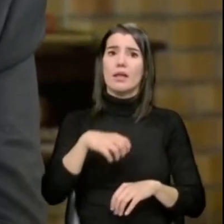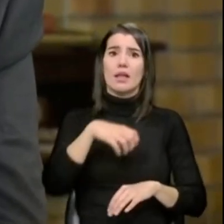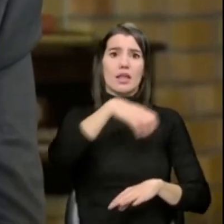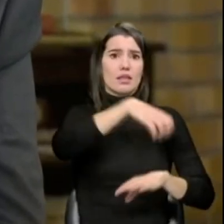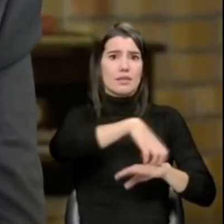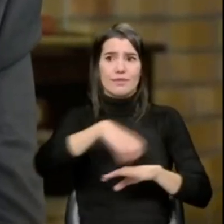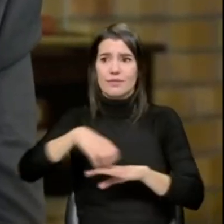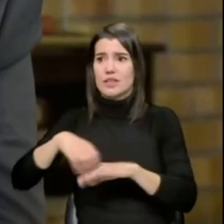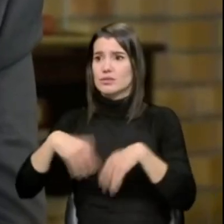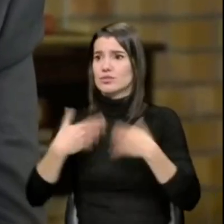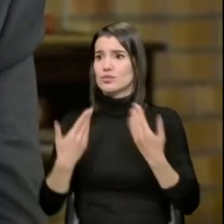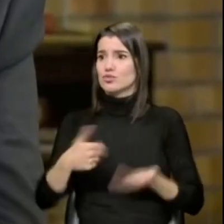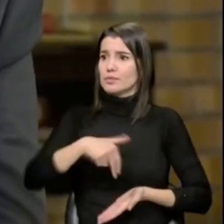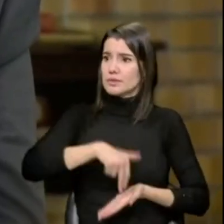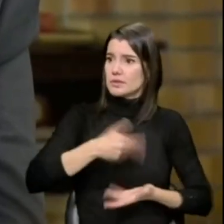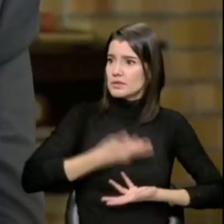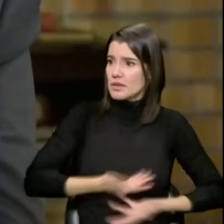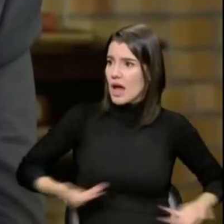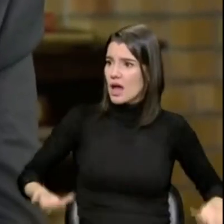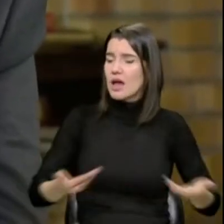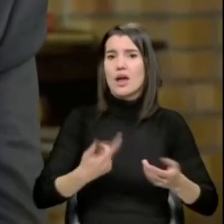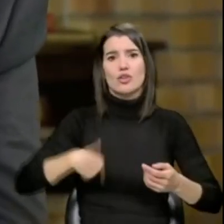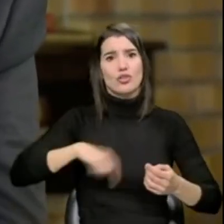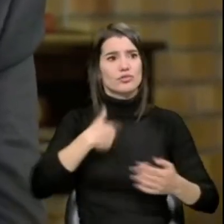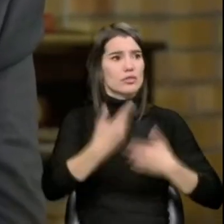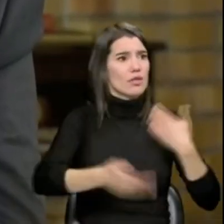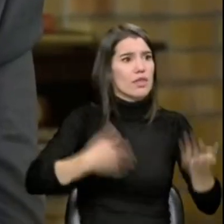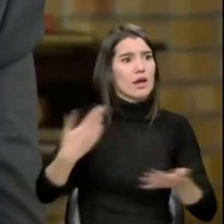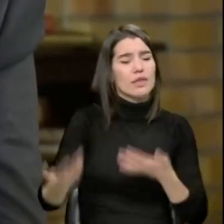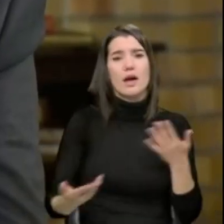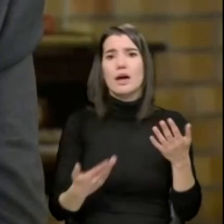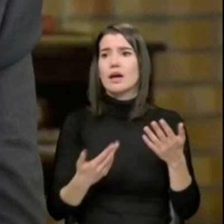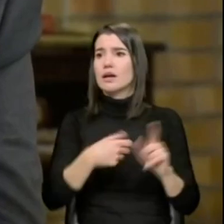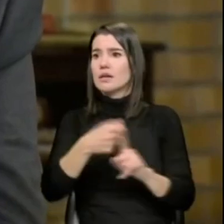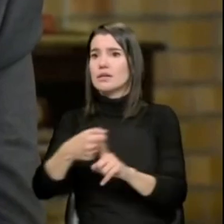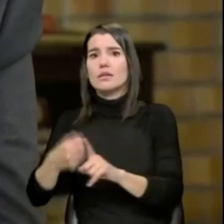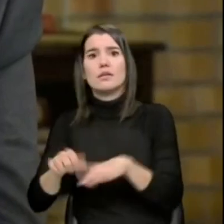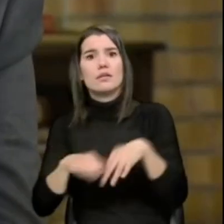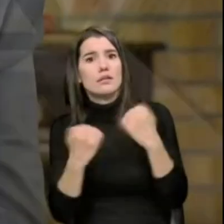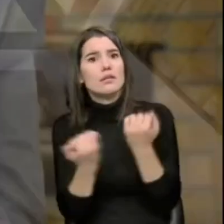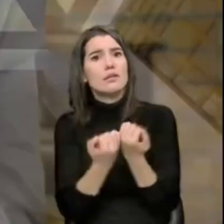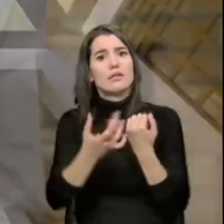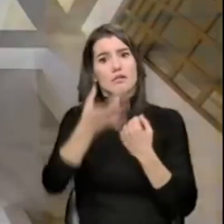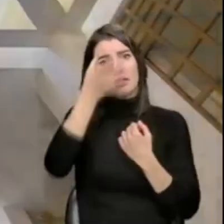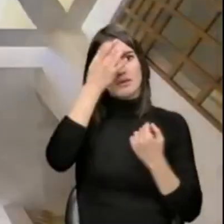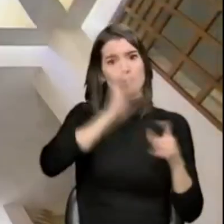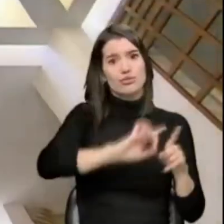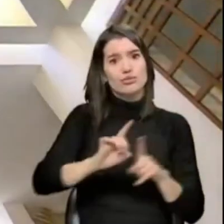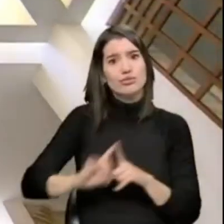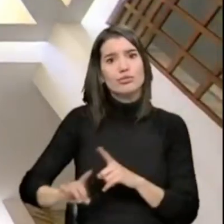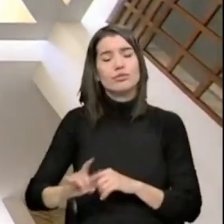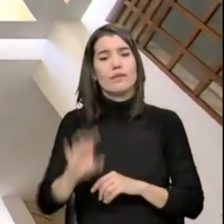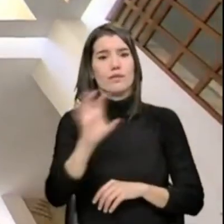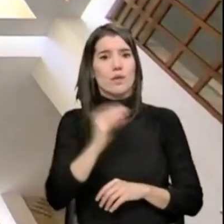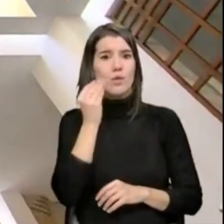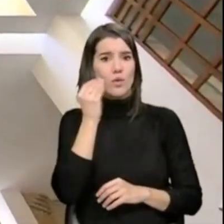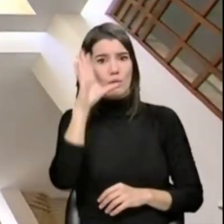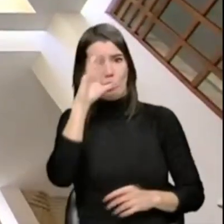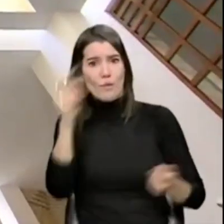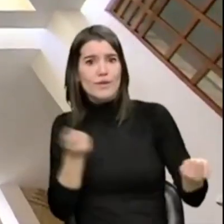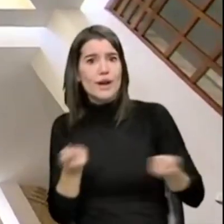através da nossa presença, através do nosso contributo para a sociedade, atende para as nossas opiniões sobre a forma como se governa.